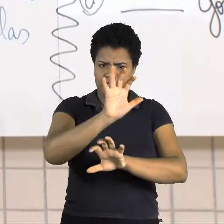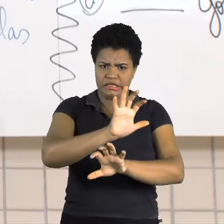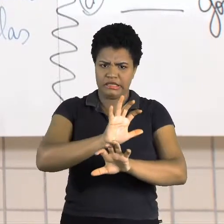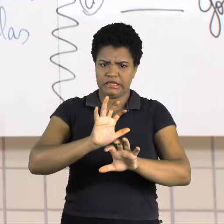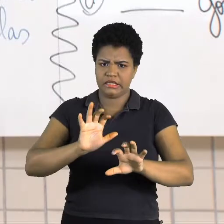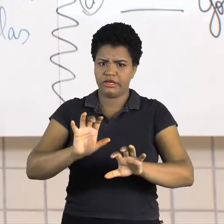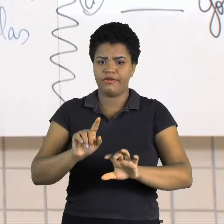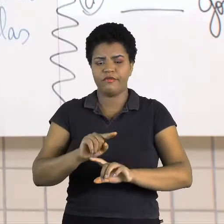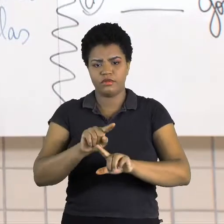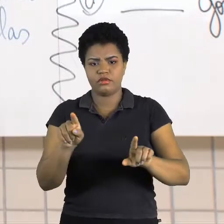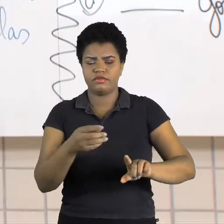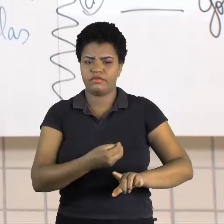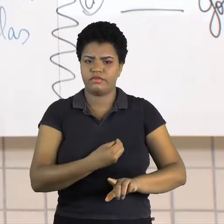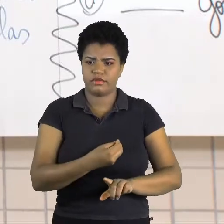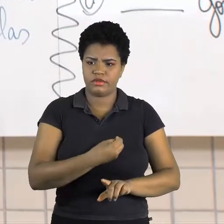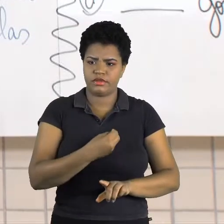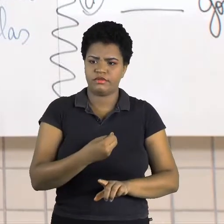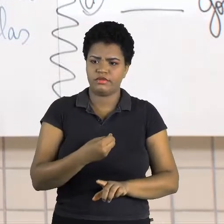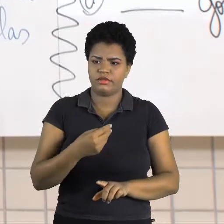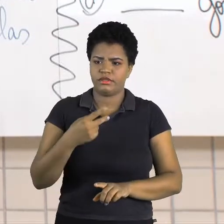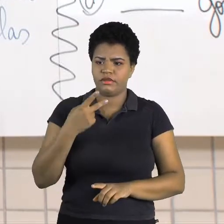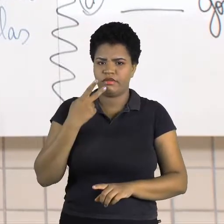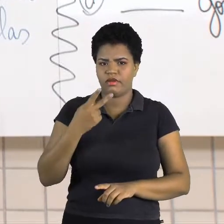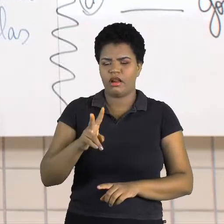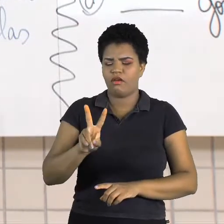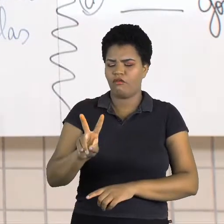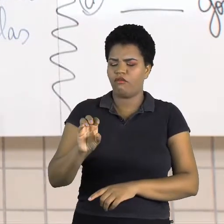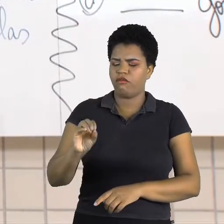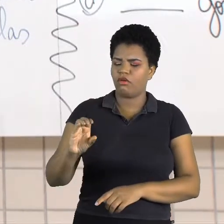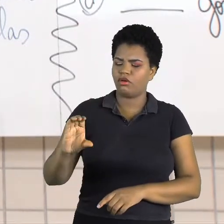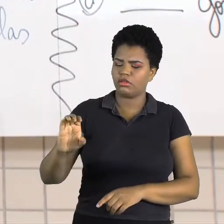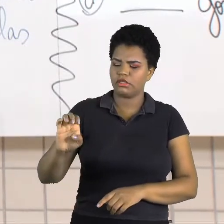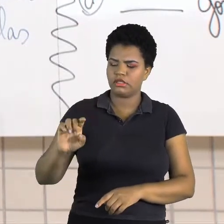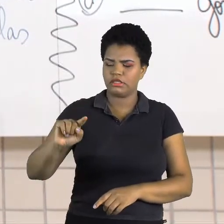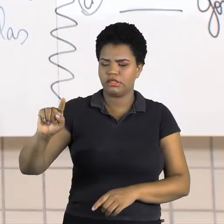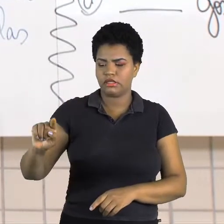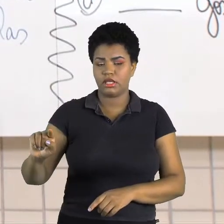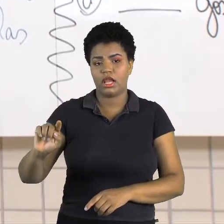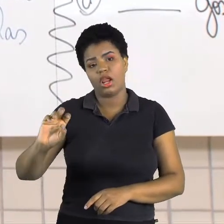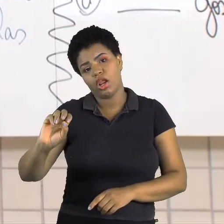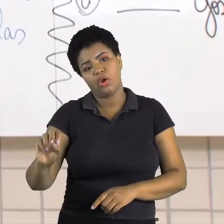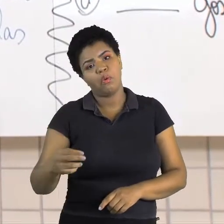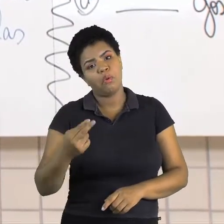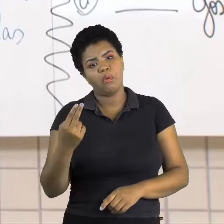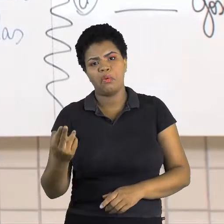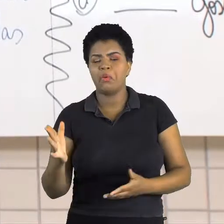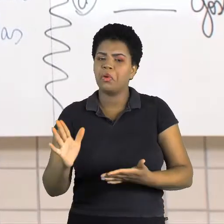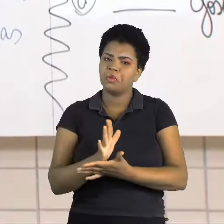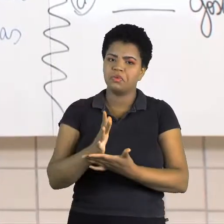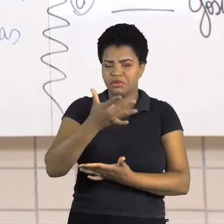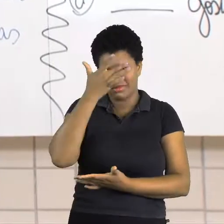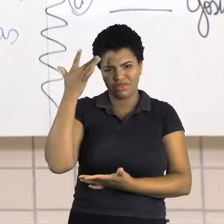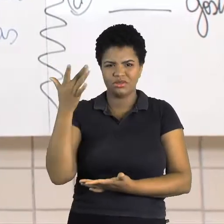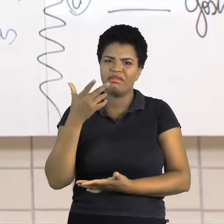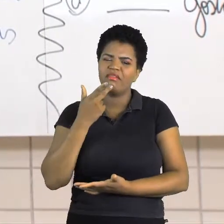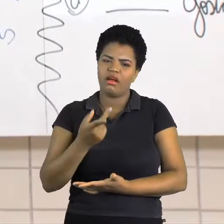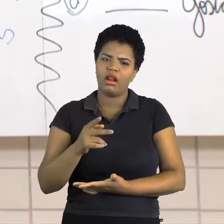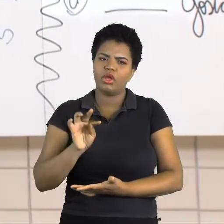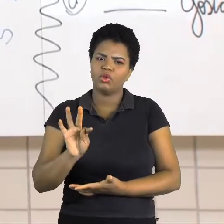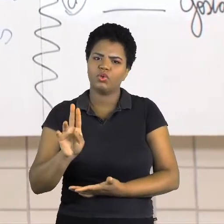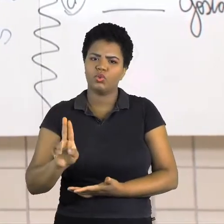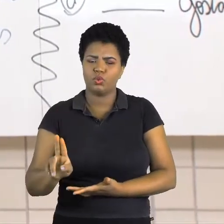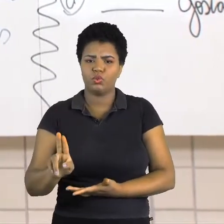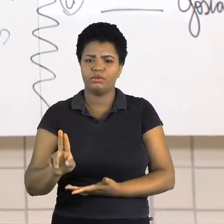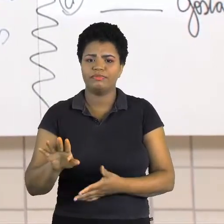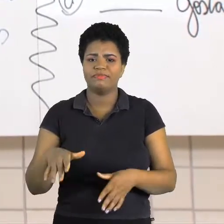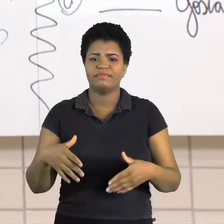você veio, você vai falar você, ou eu ouço pessoas falando tu também. Então, tu e você é